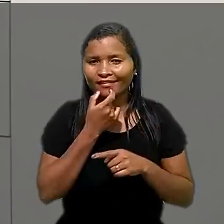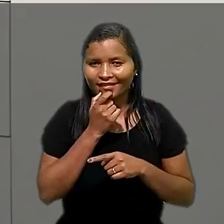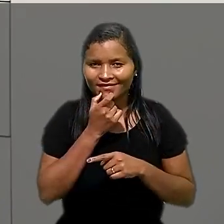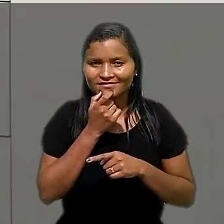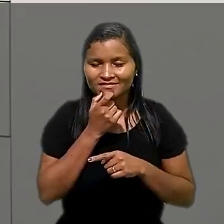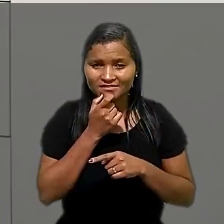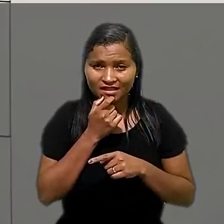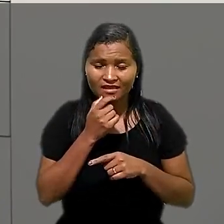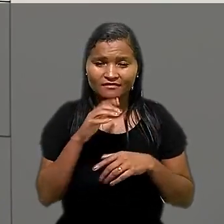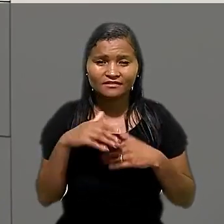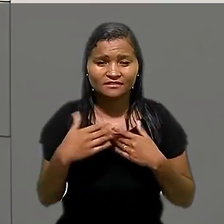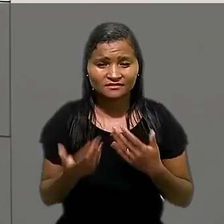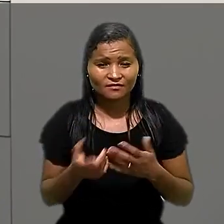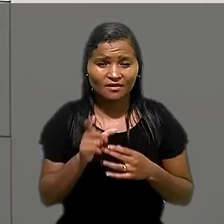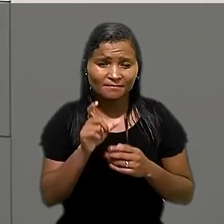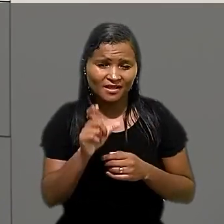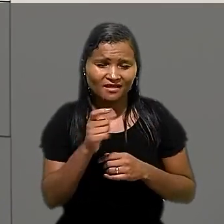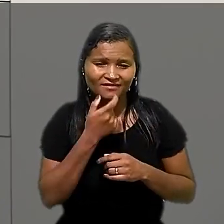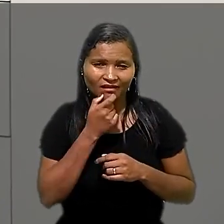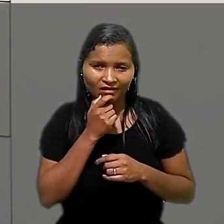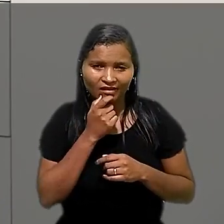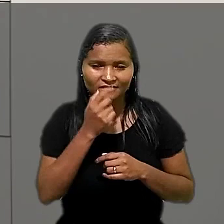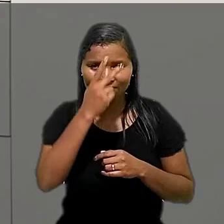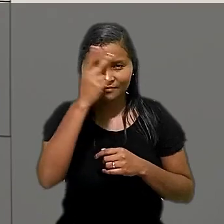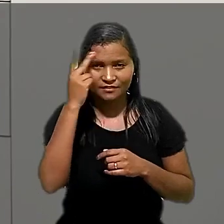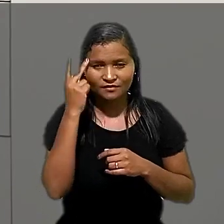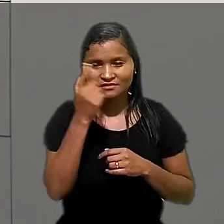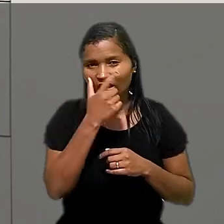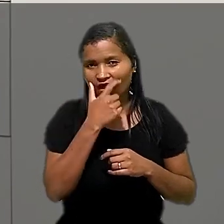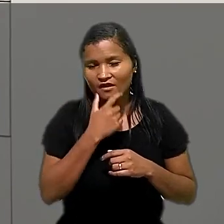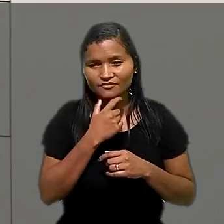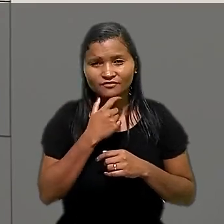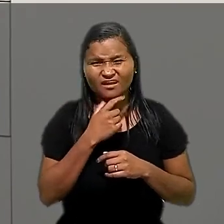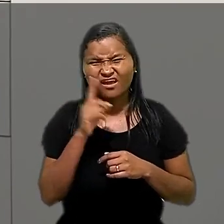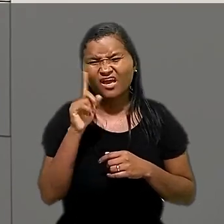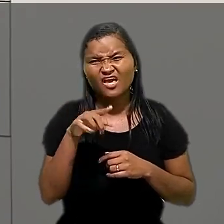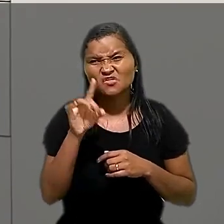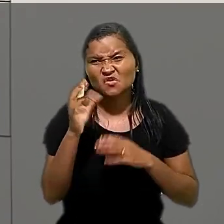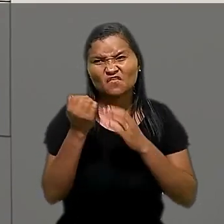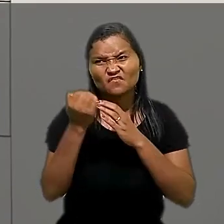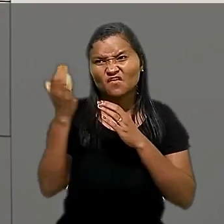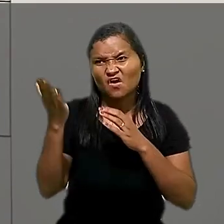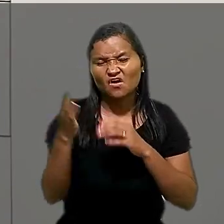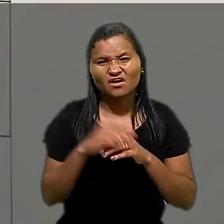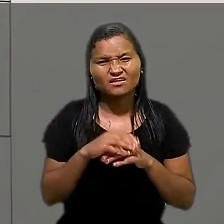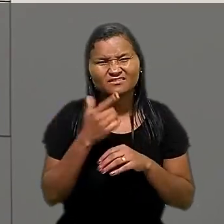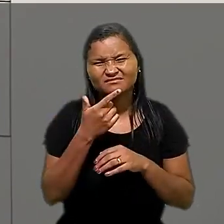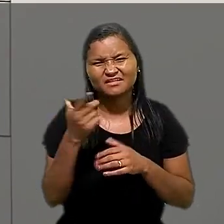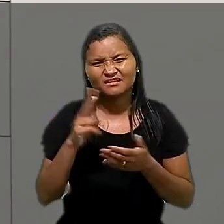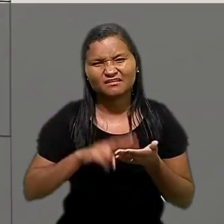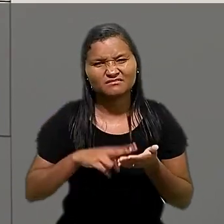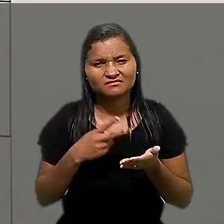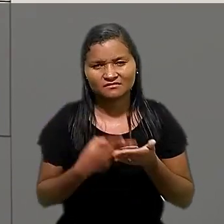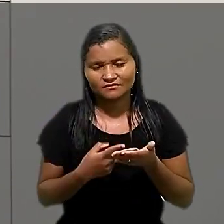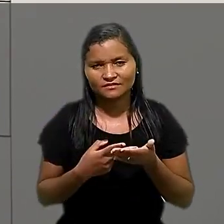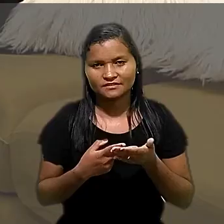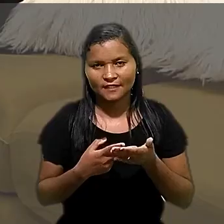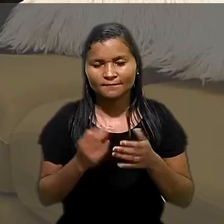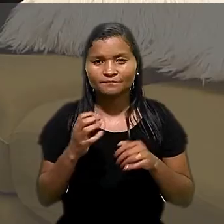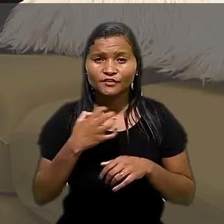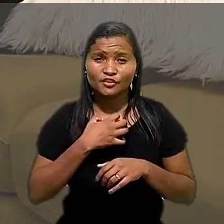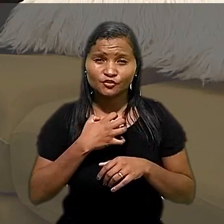então muitas vezes as pessoas pelo termo ser inglês elas acha Talvez seja uma coisa que é só lá de fórum ainda não tem tradução